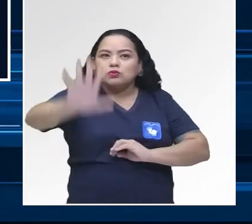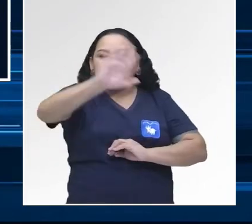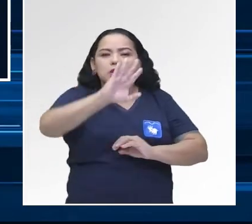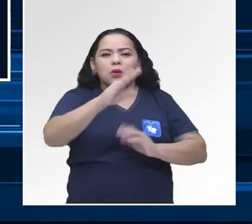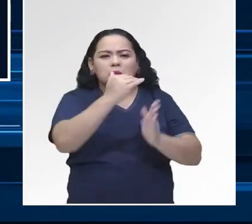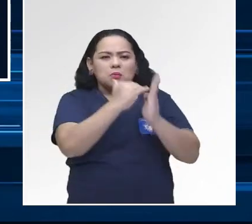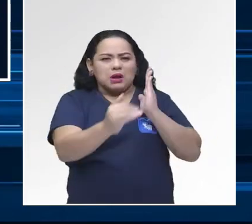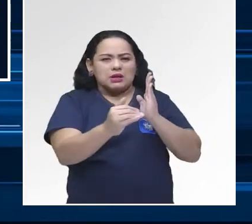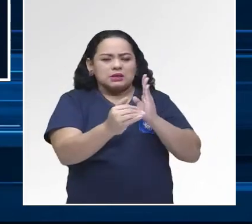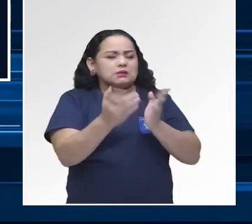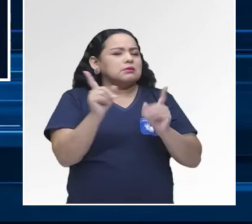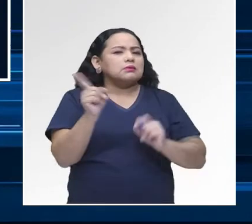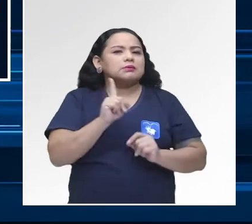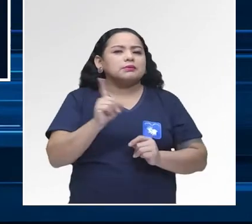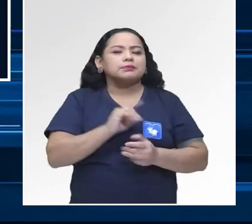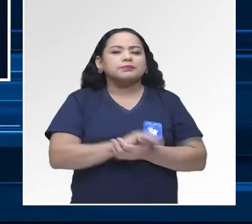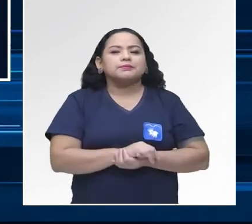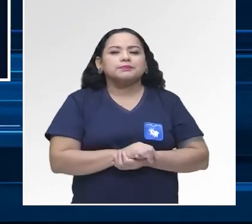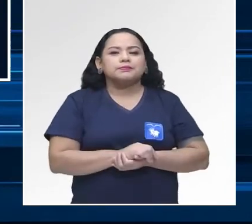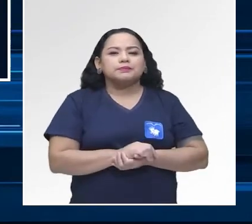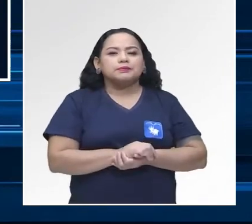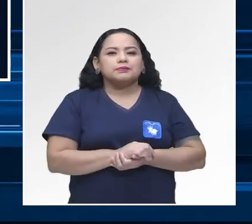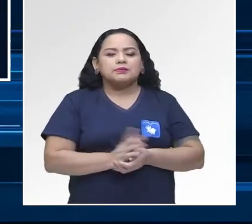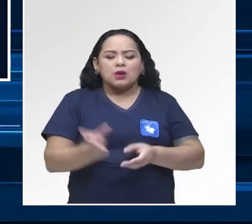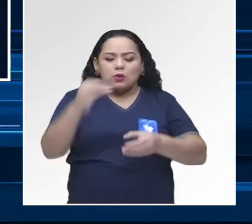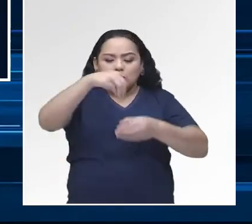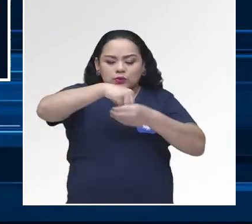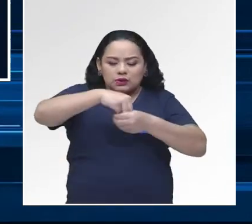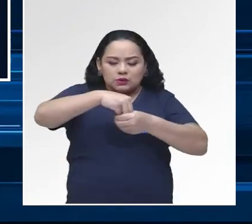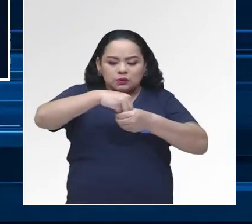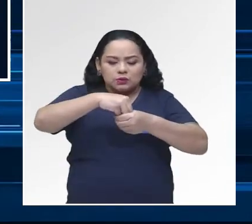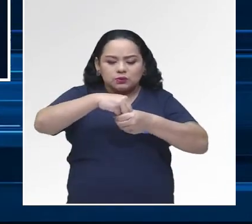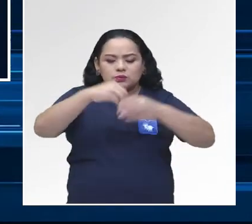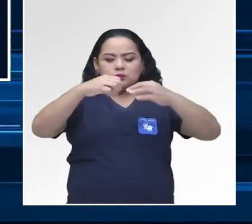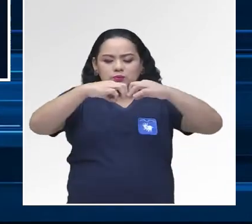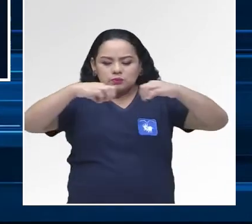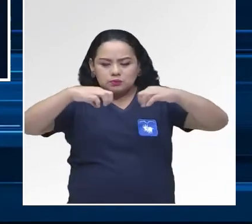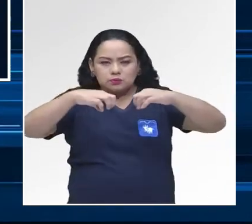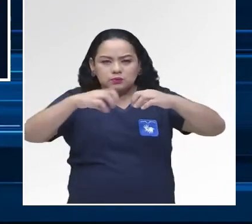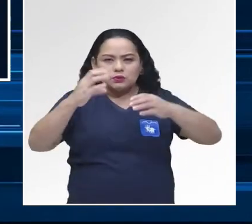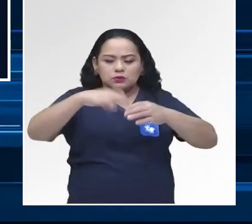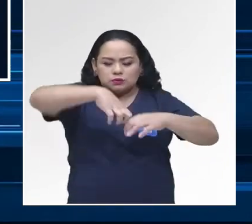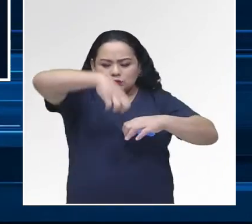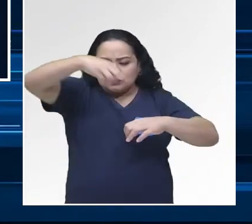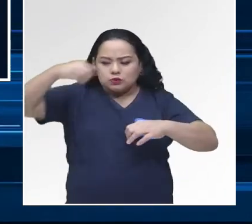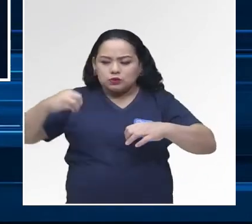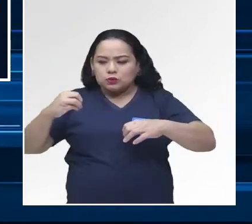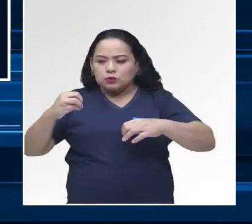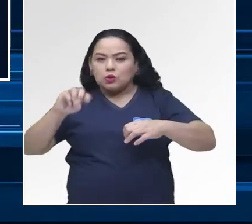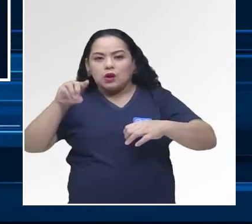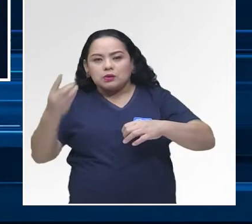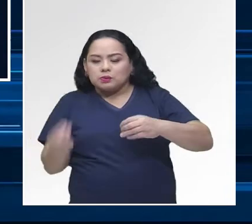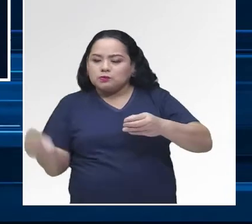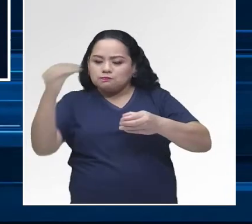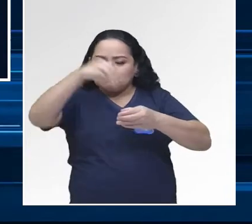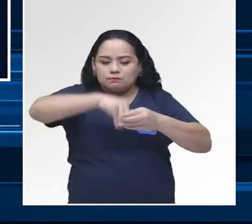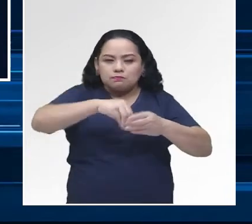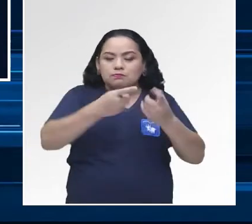parte. Então, não só o que tem dentro da lata e o que ela tirou e colocou de volta, mas